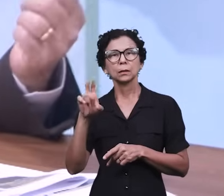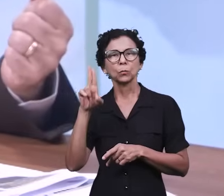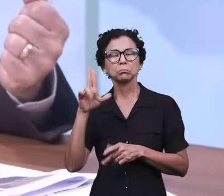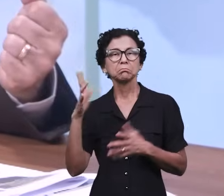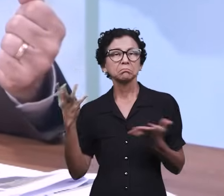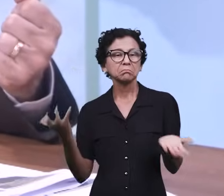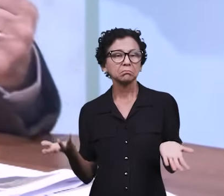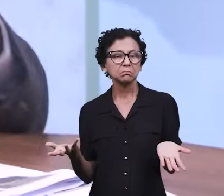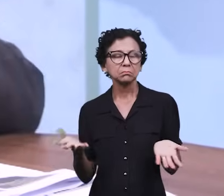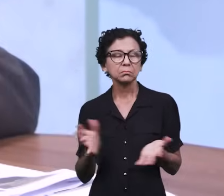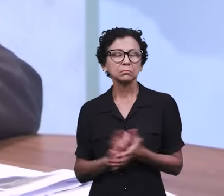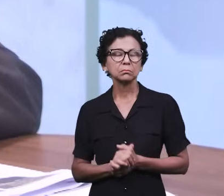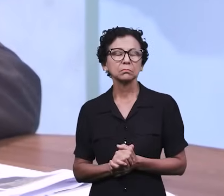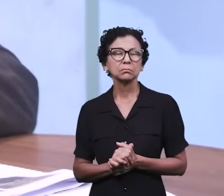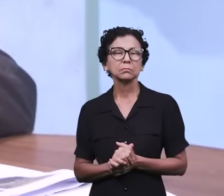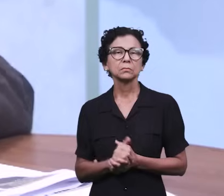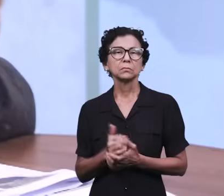bélica.